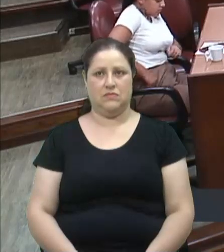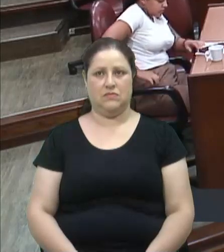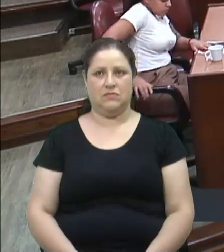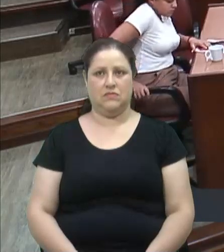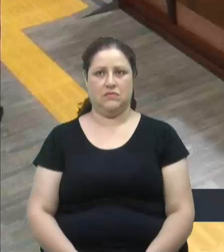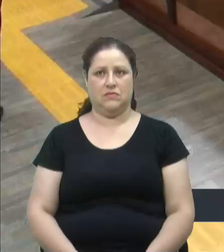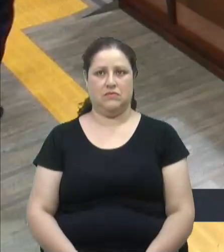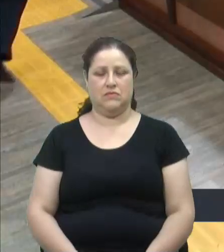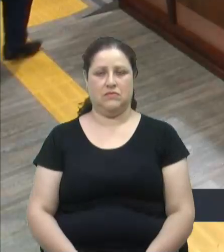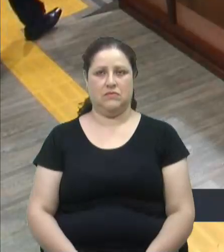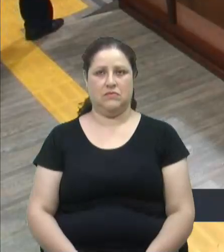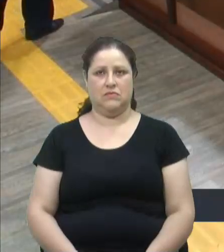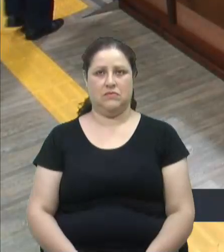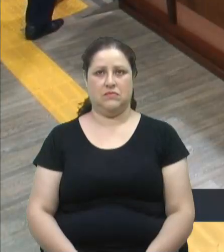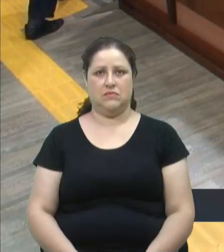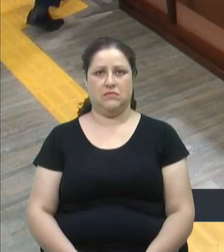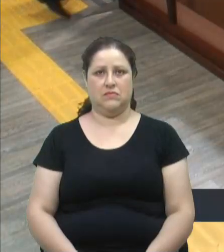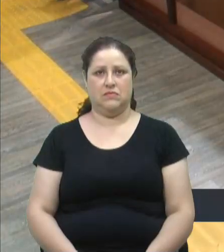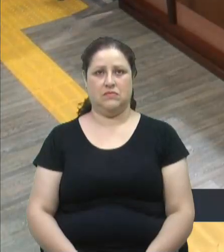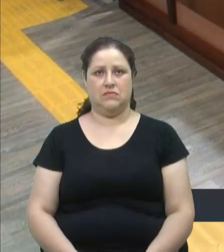Sim, obrigado.